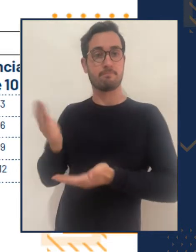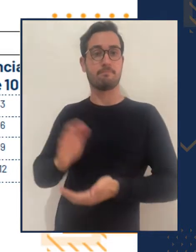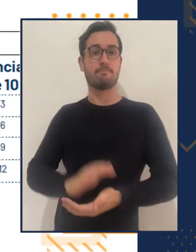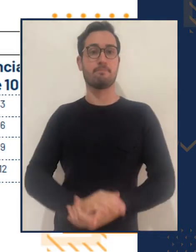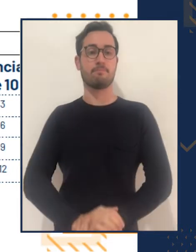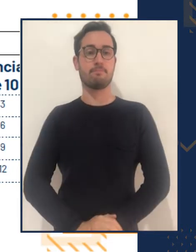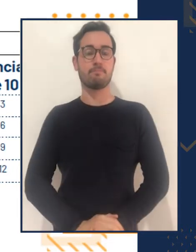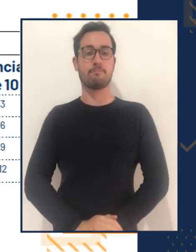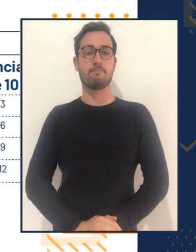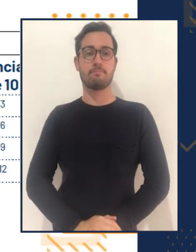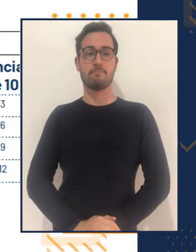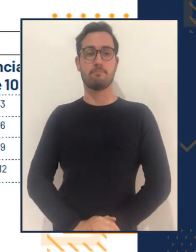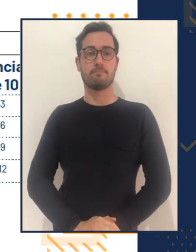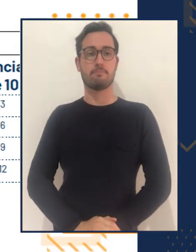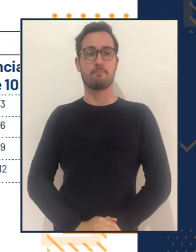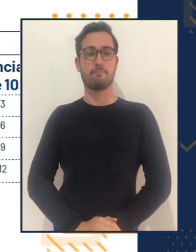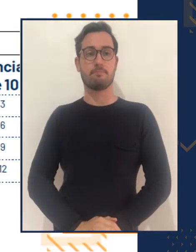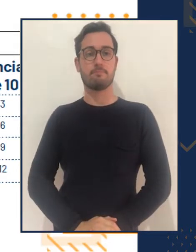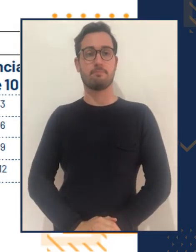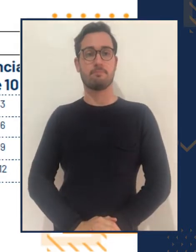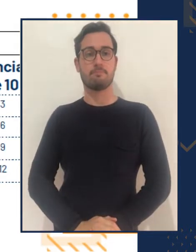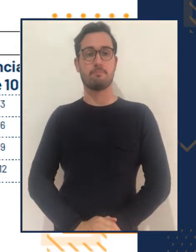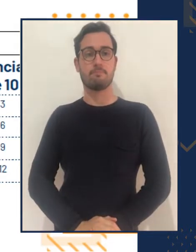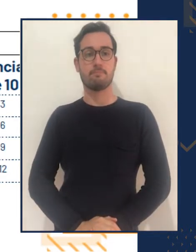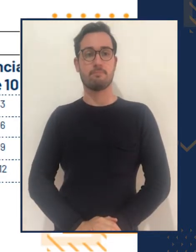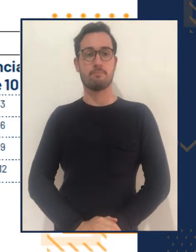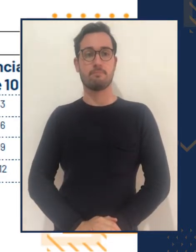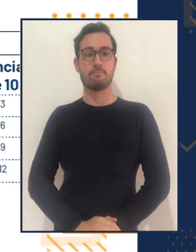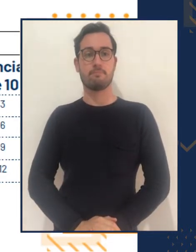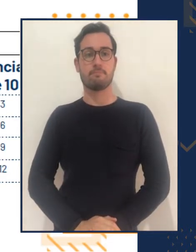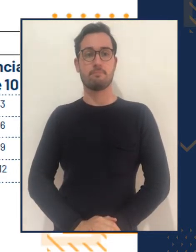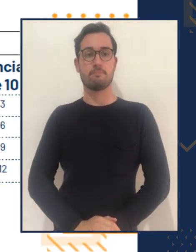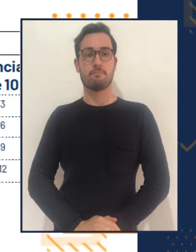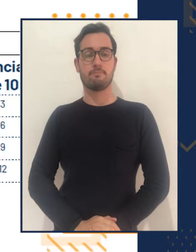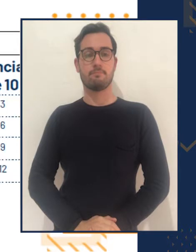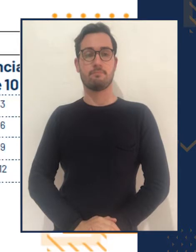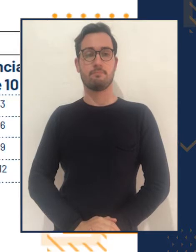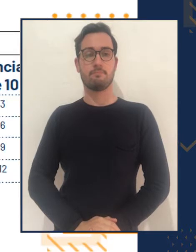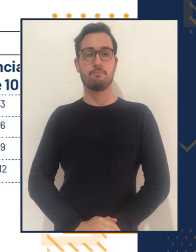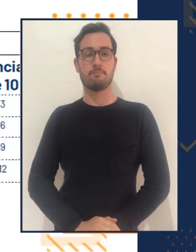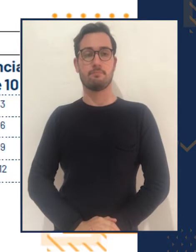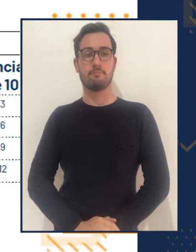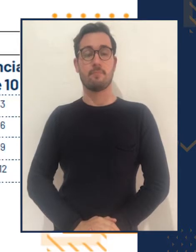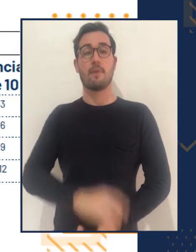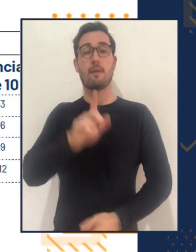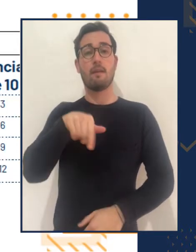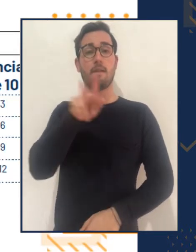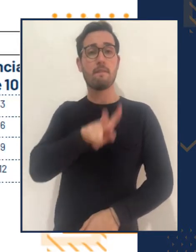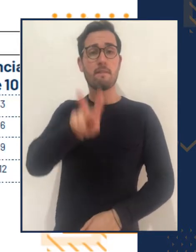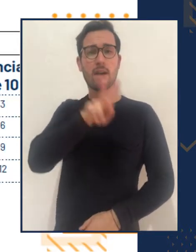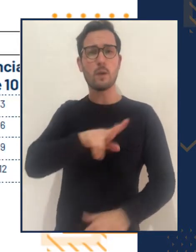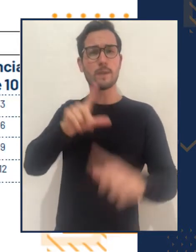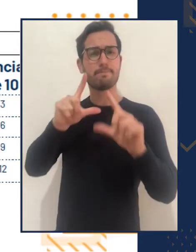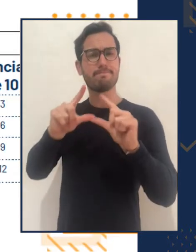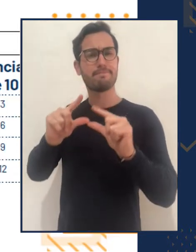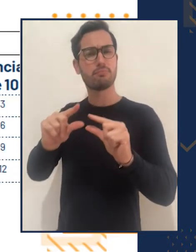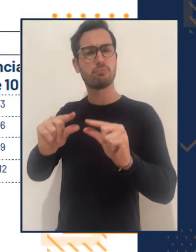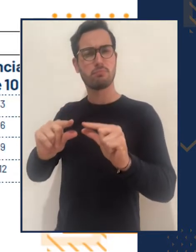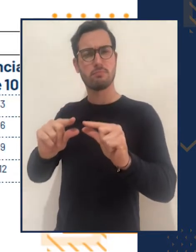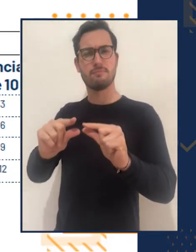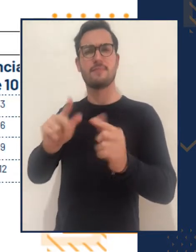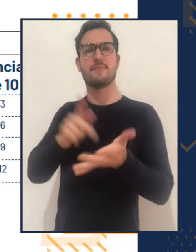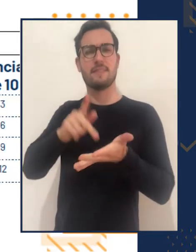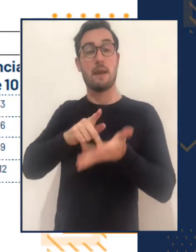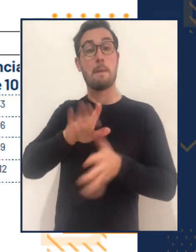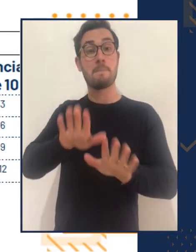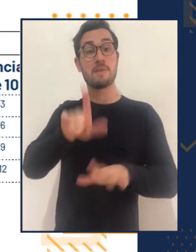que dividir por 1 milhão. Nano, 10 a menos 9, N minúsculo. Pico, 10 a menos 12. Então são valores muito